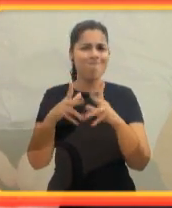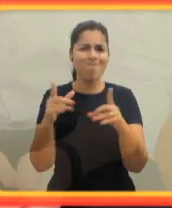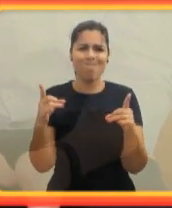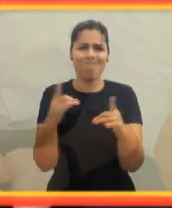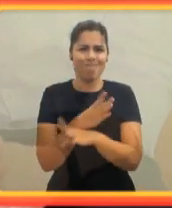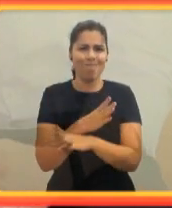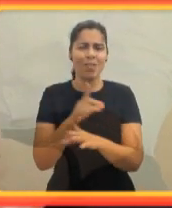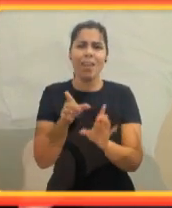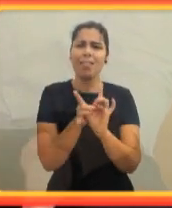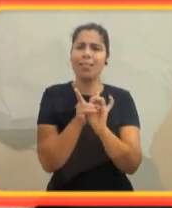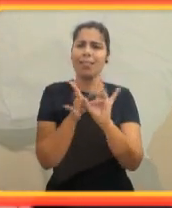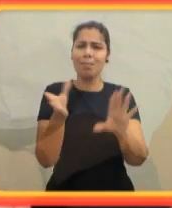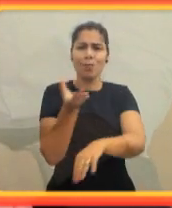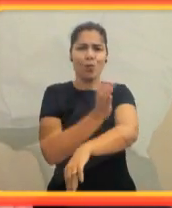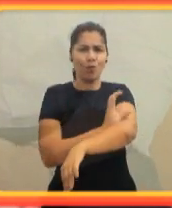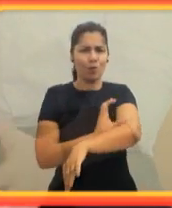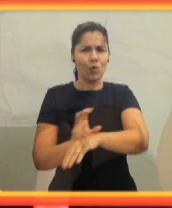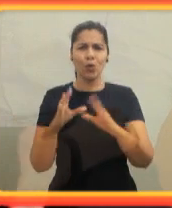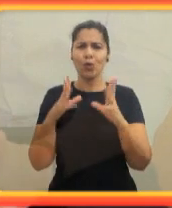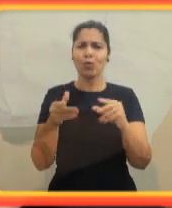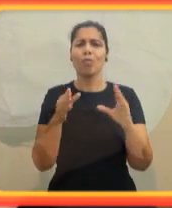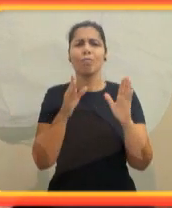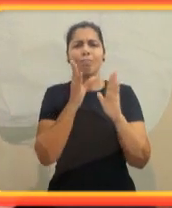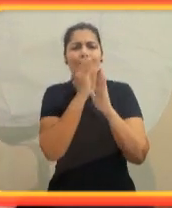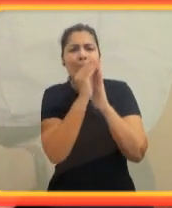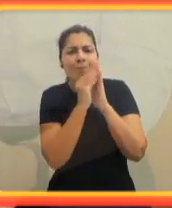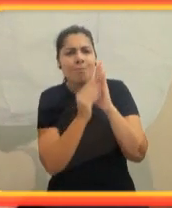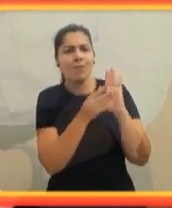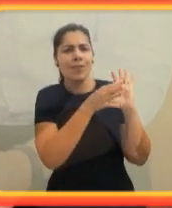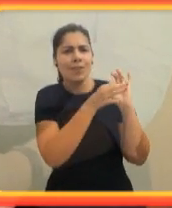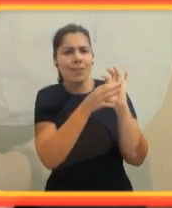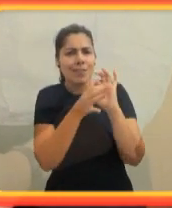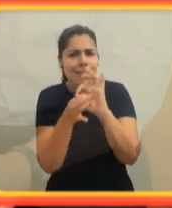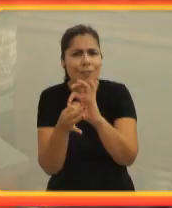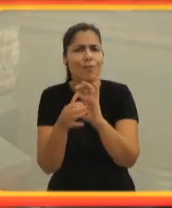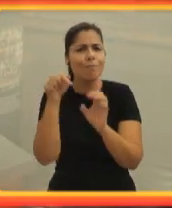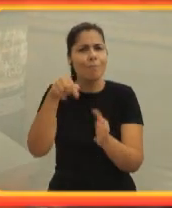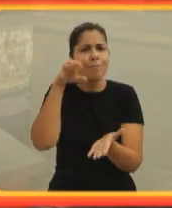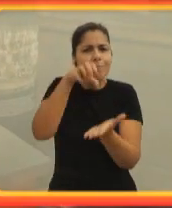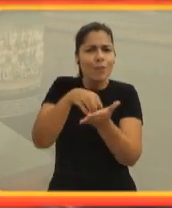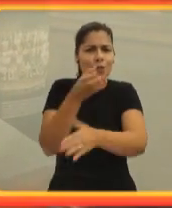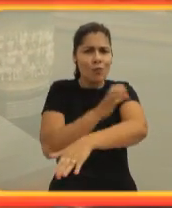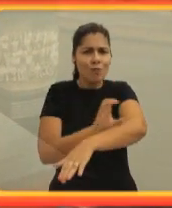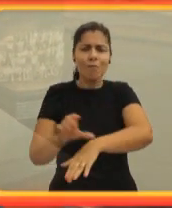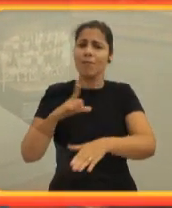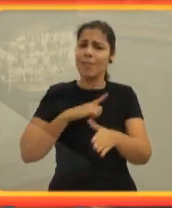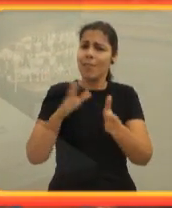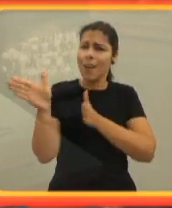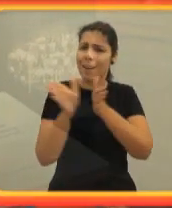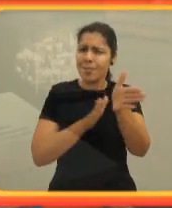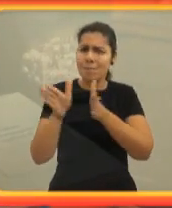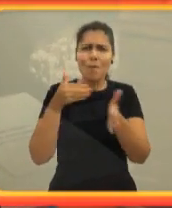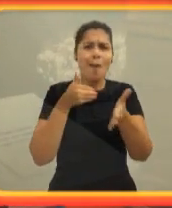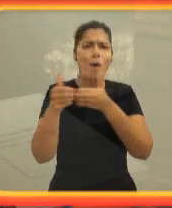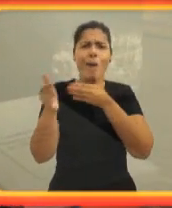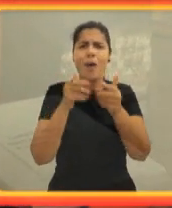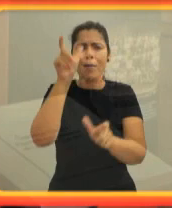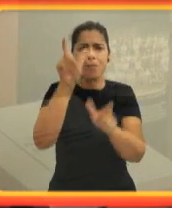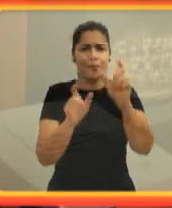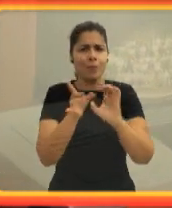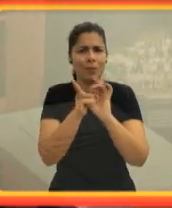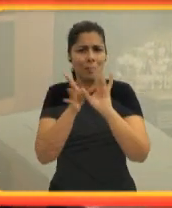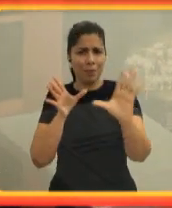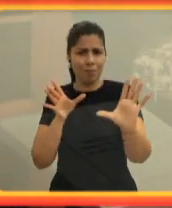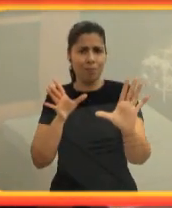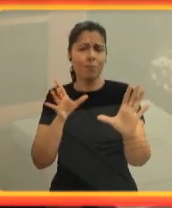deficiência? A importância para a gente é a acessibilidade total, democratização da cultura. Todo o conteúdo contido aqui no Centro Cultural estará